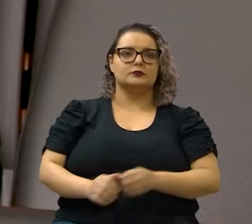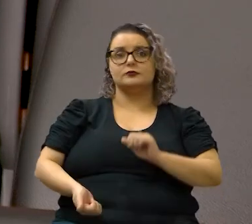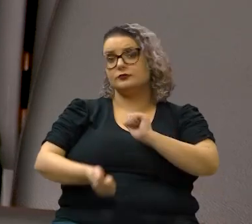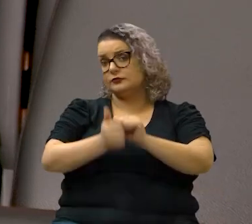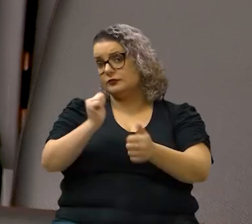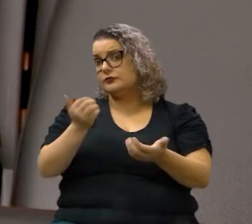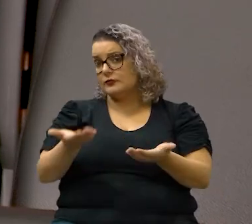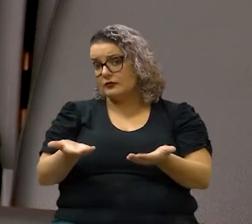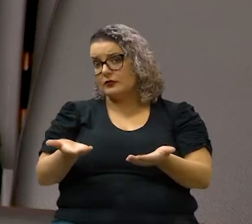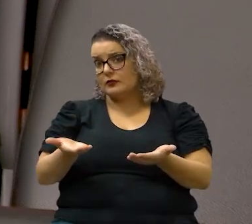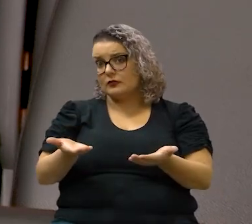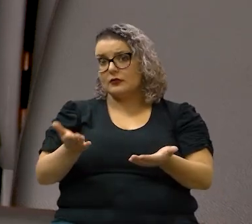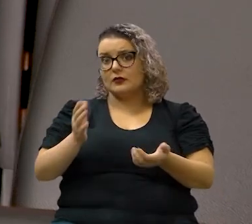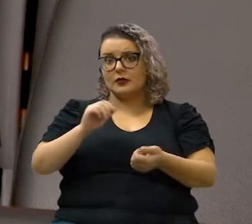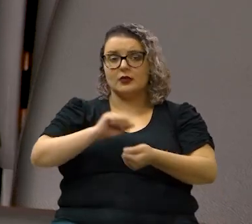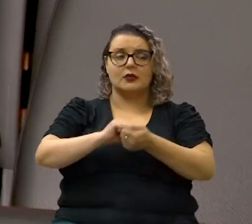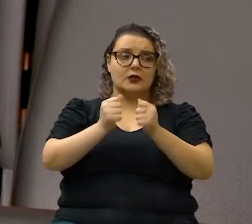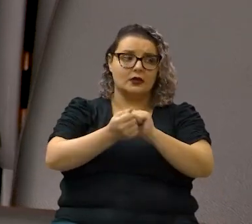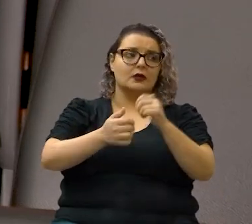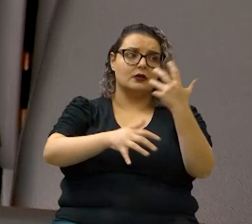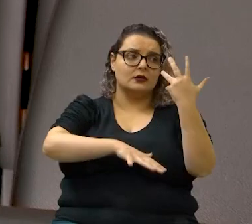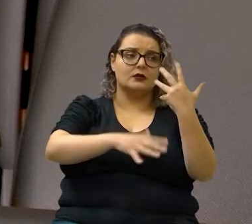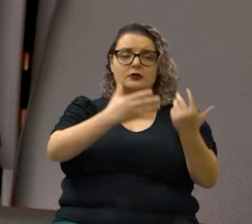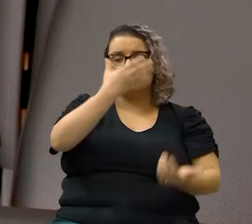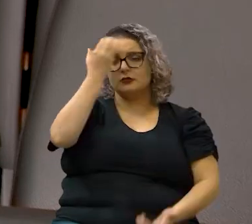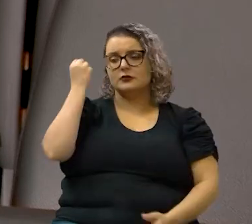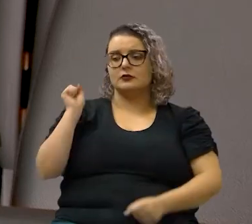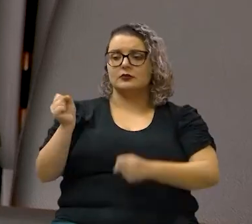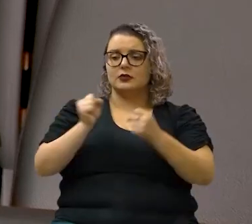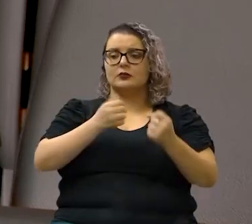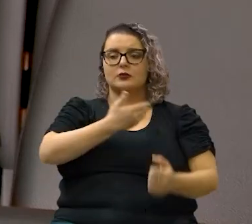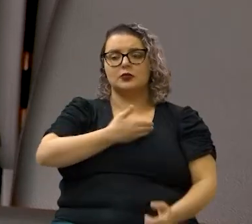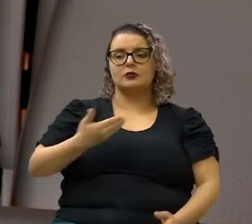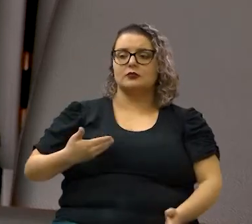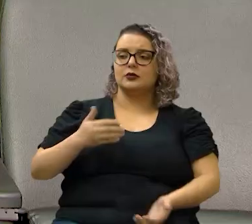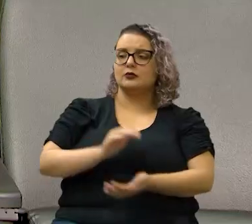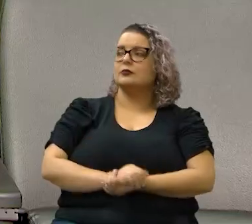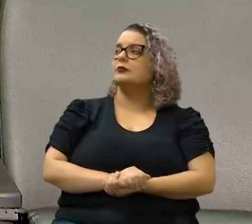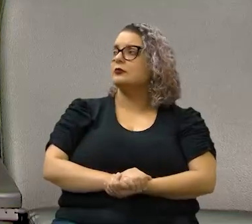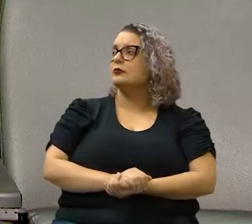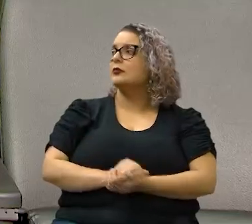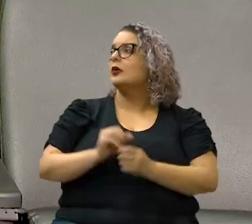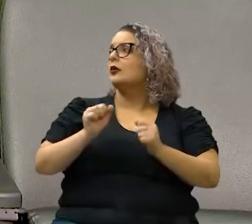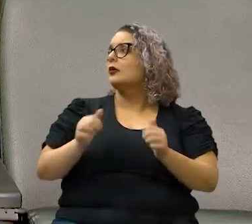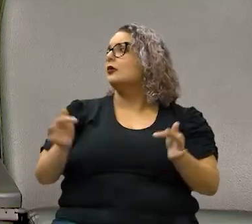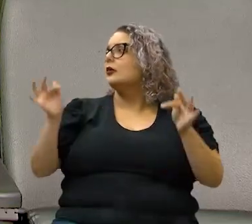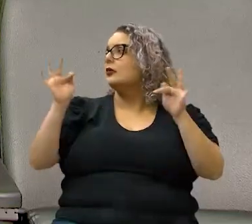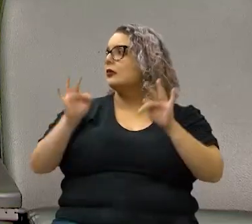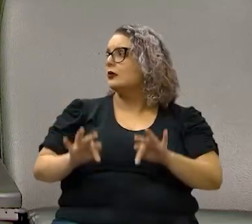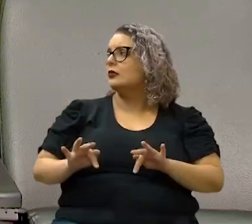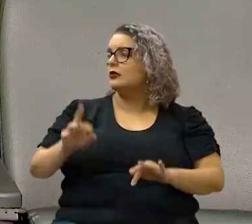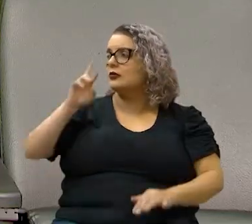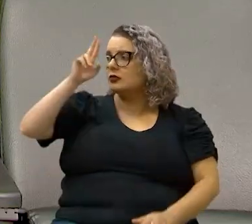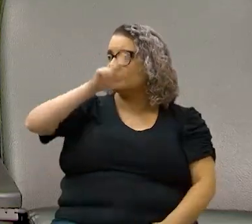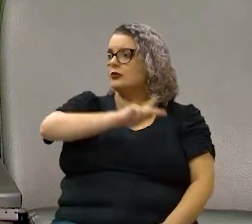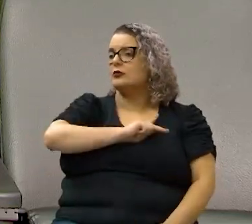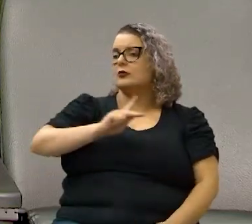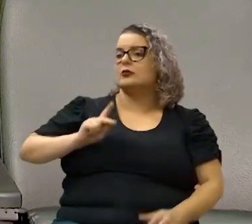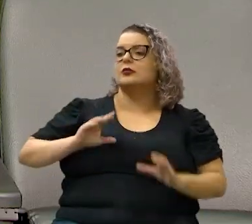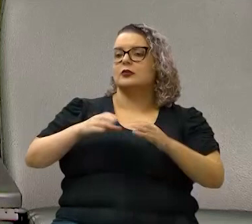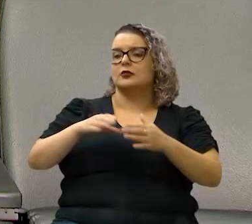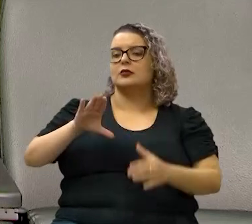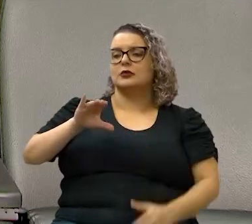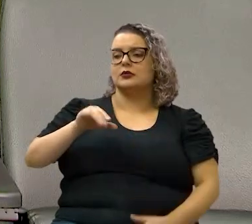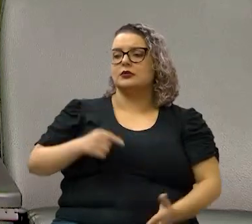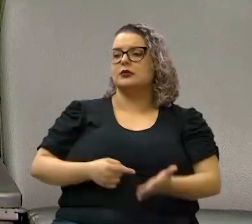atividade esportiva, para revitalizar praças que estavam esquecidas pelo poder público. Para a gente poder encerrar, o senhor é presidente